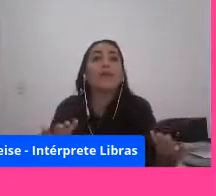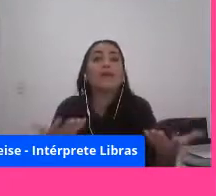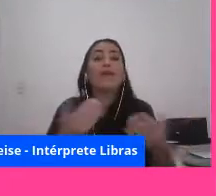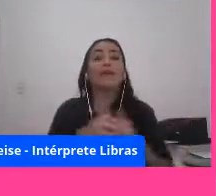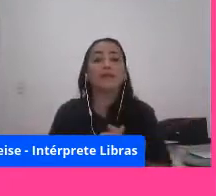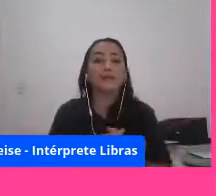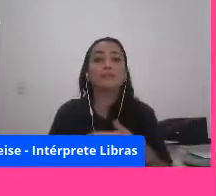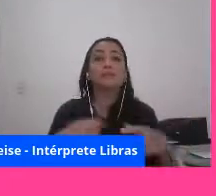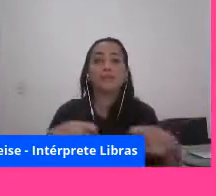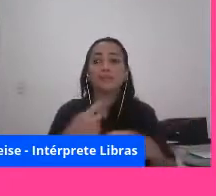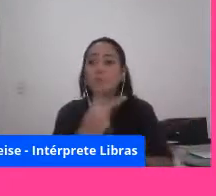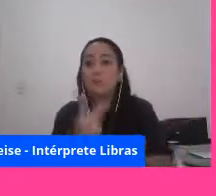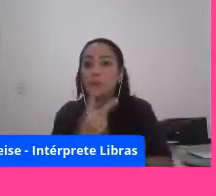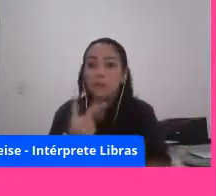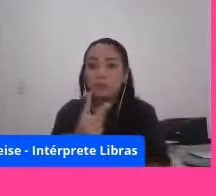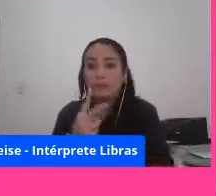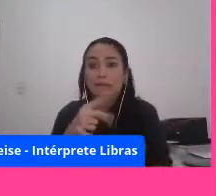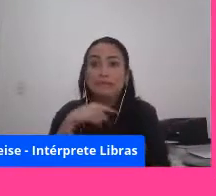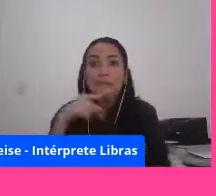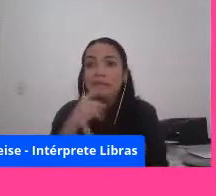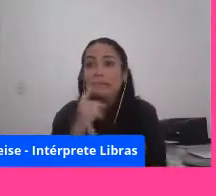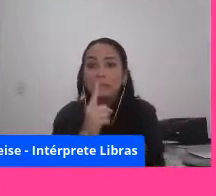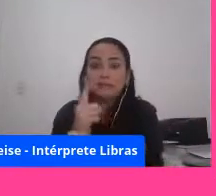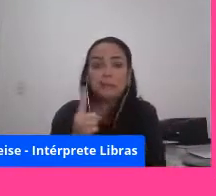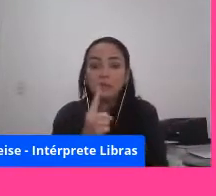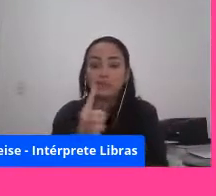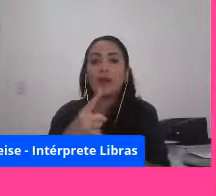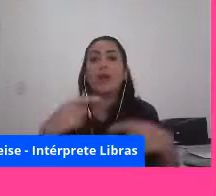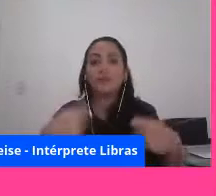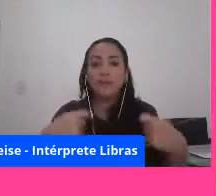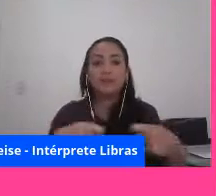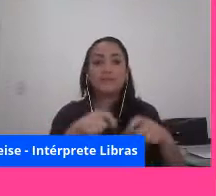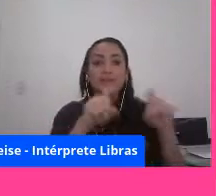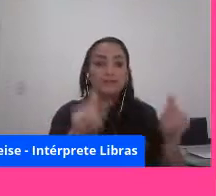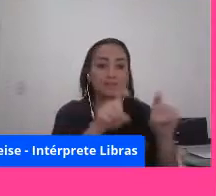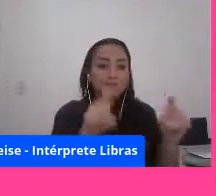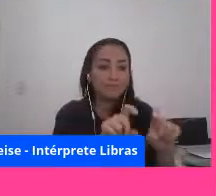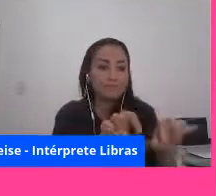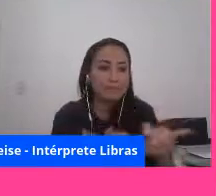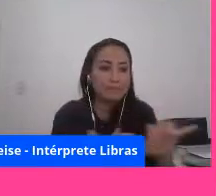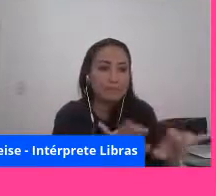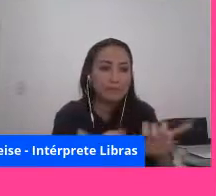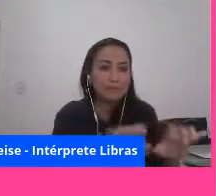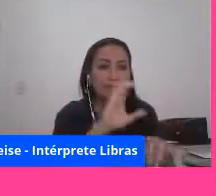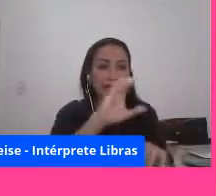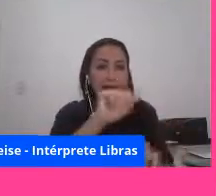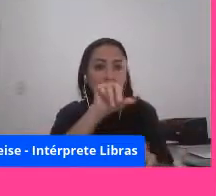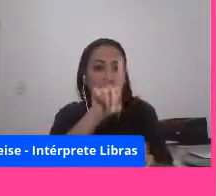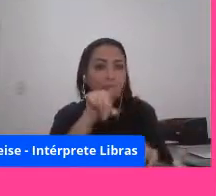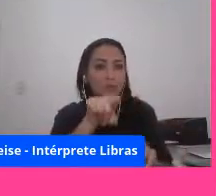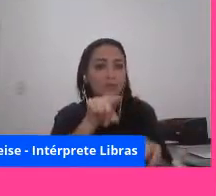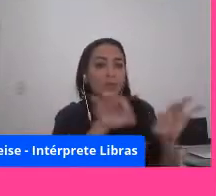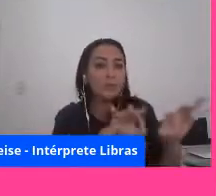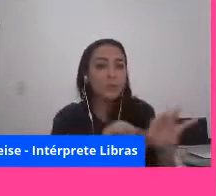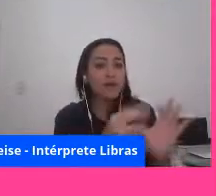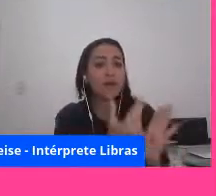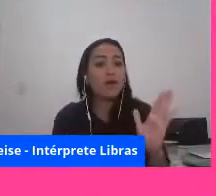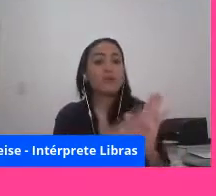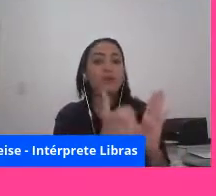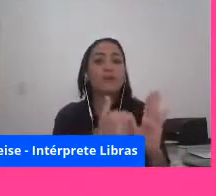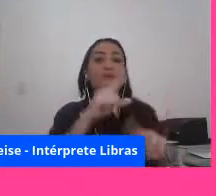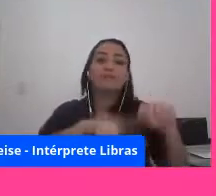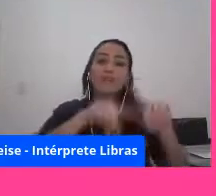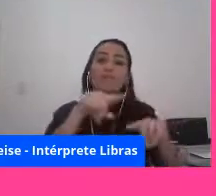procurar e não acha. Então você tem que utilizar de ferramentas CADs para poder desenhar a tua peça. Então a ideia da oficina hoje